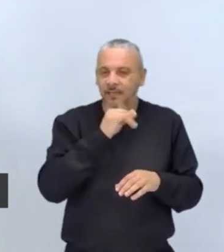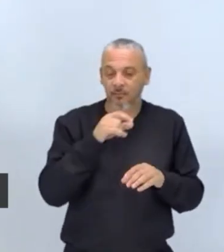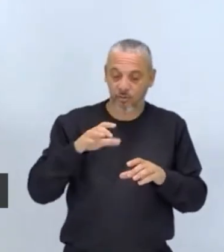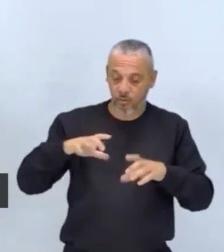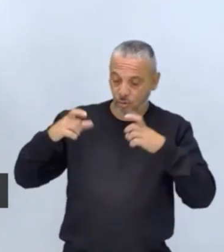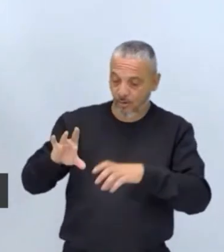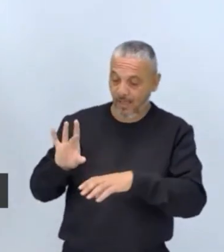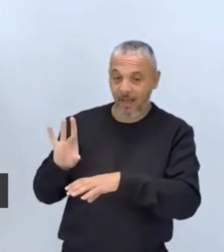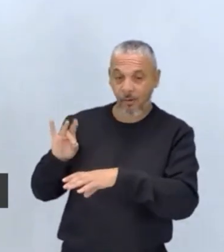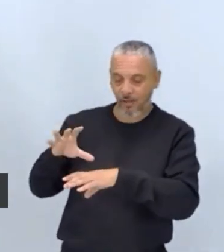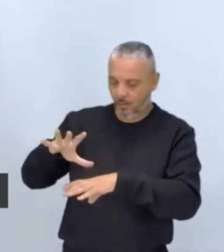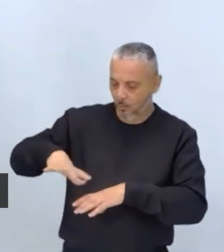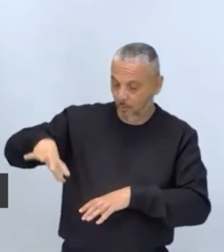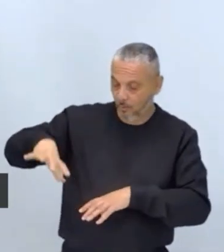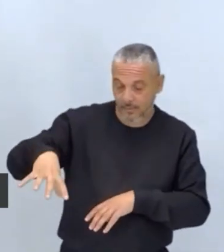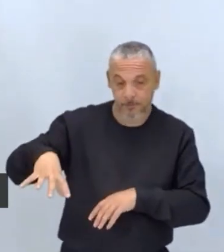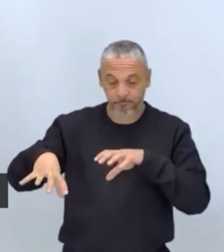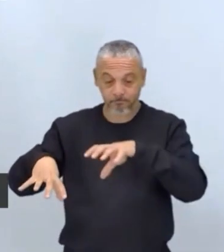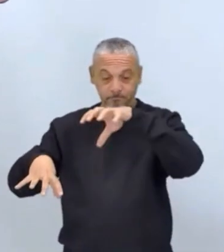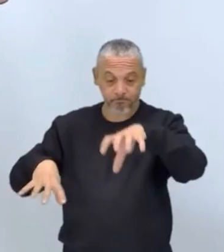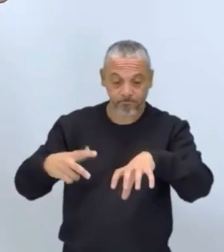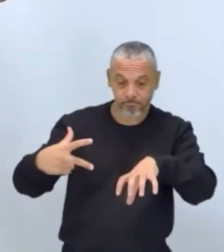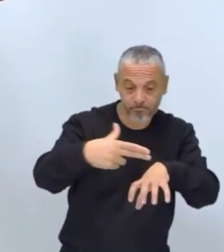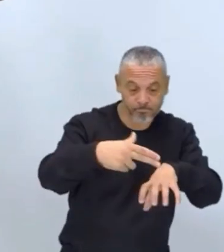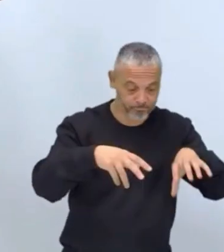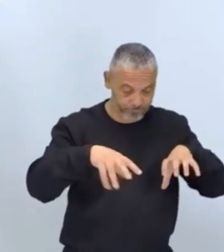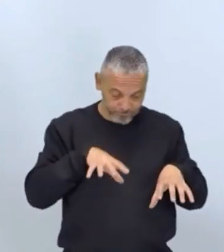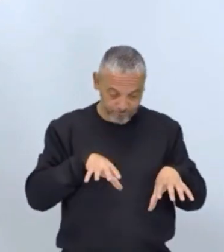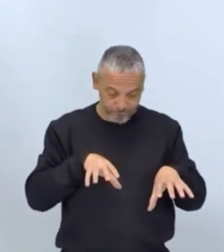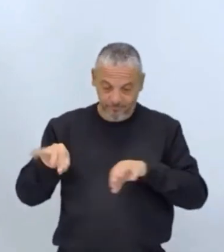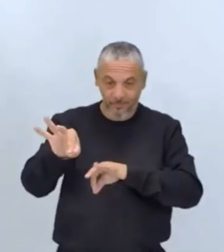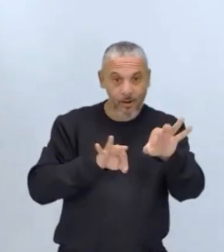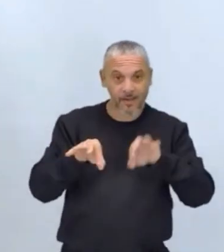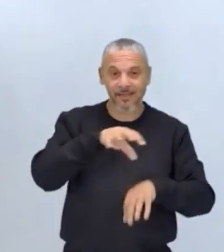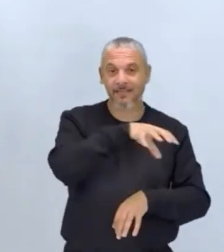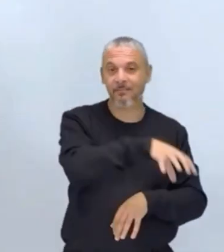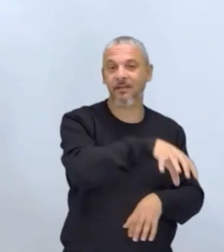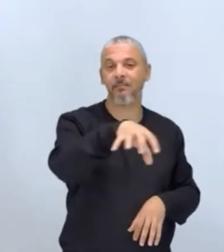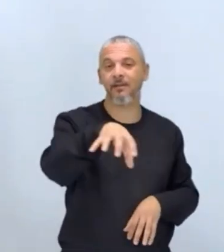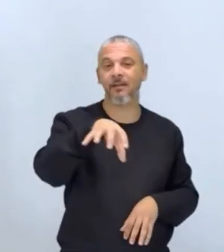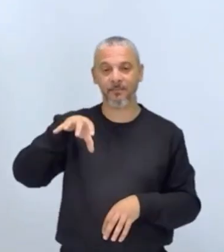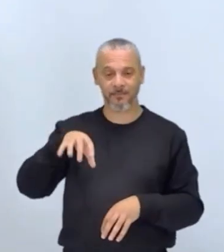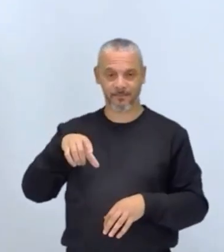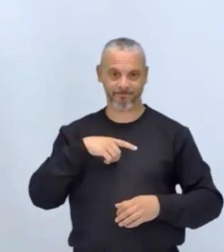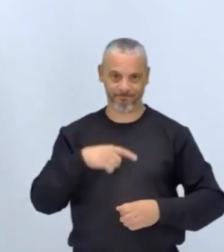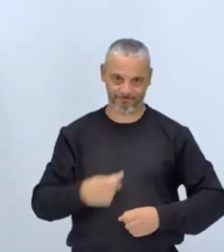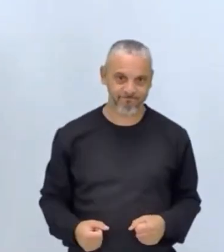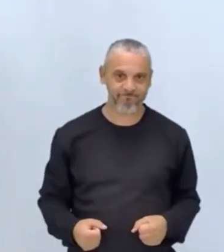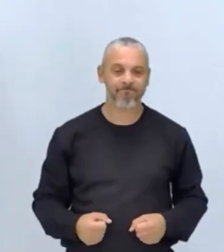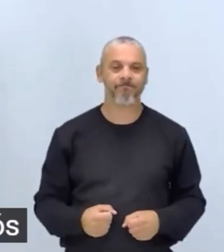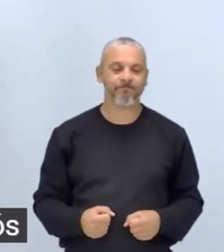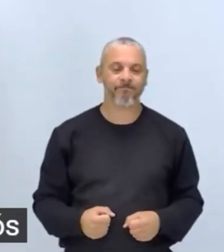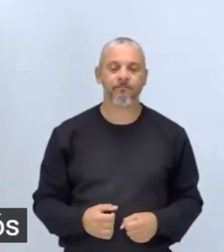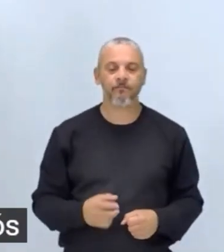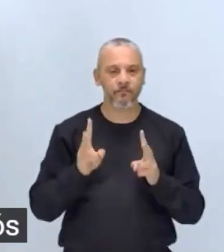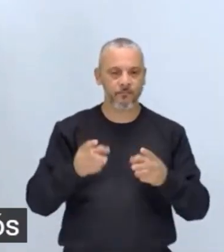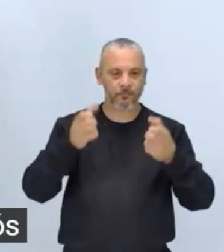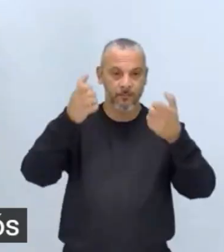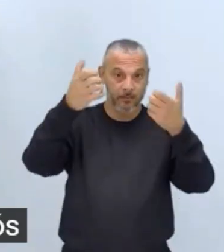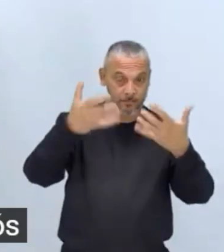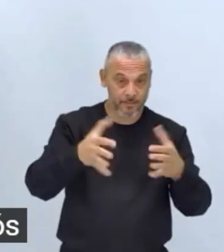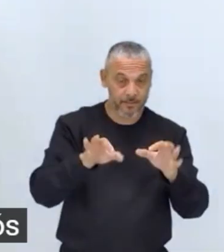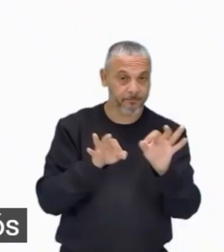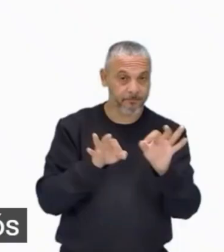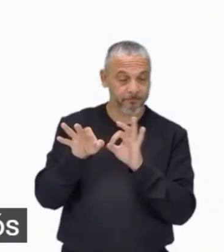estação só de cola quente, porque aí você consegue observar mais os alunos que estão utilizando a cola quente naquele momento e você evita acidentes ali. Continuando